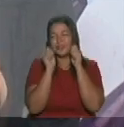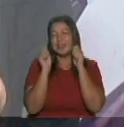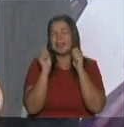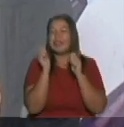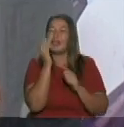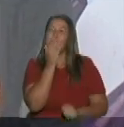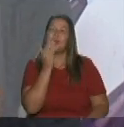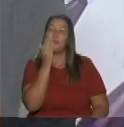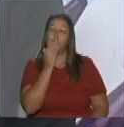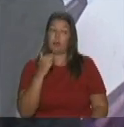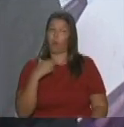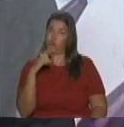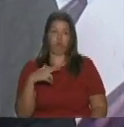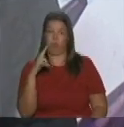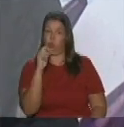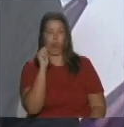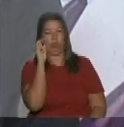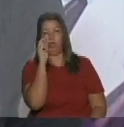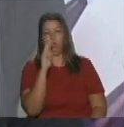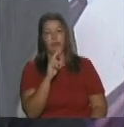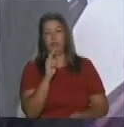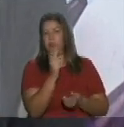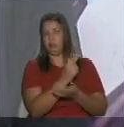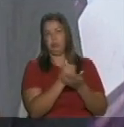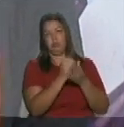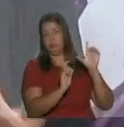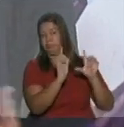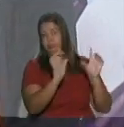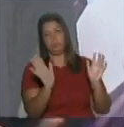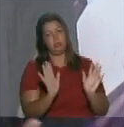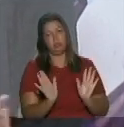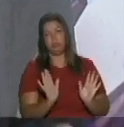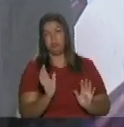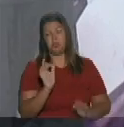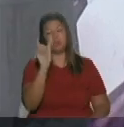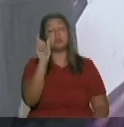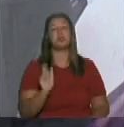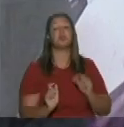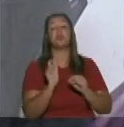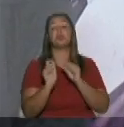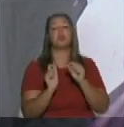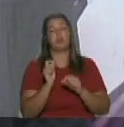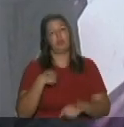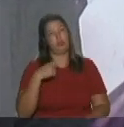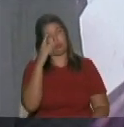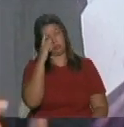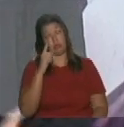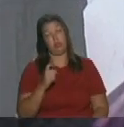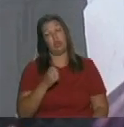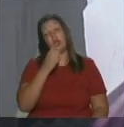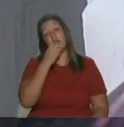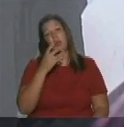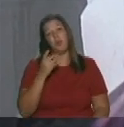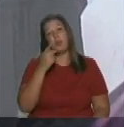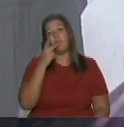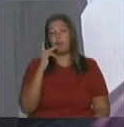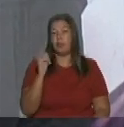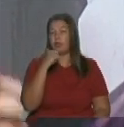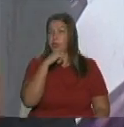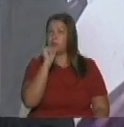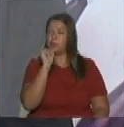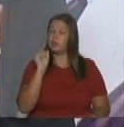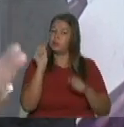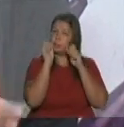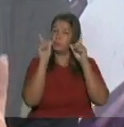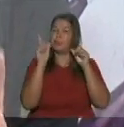muito doce. Eu nunca assisti um desenho. Então, assim, eu não saberia te dizer a personalidade dessa porquinha. Então, é bom para os pais estarem atentos. Às